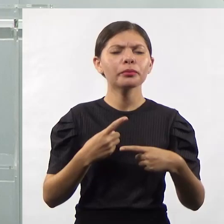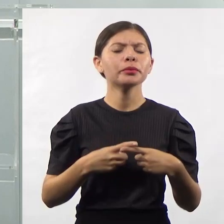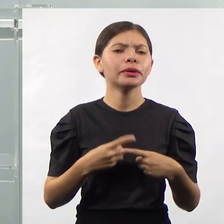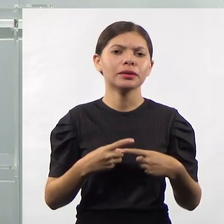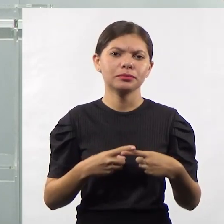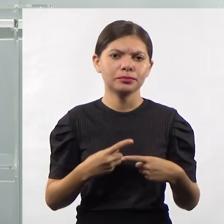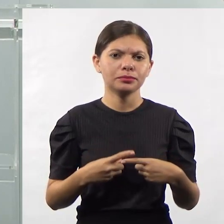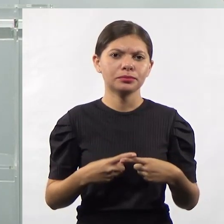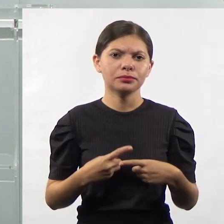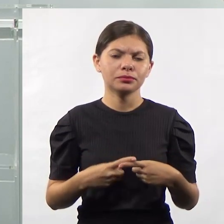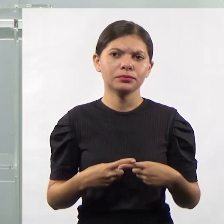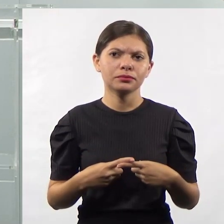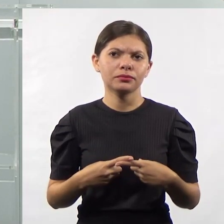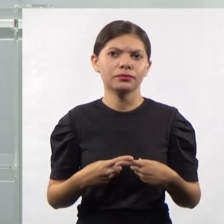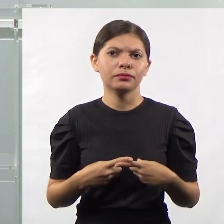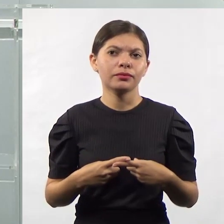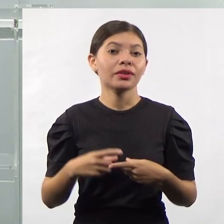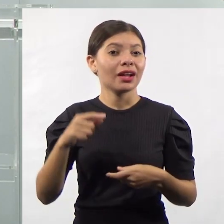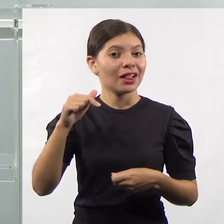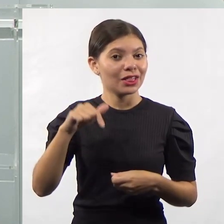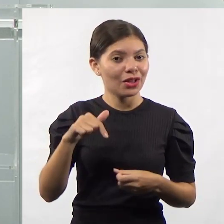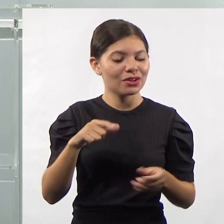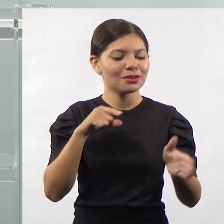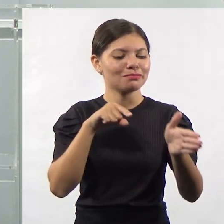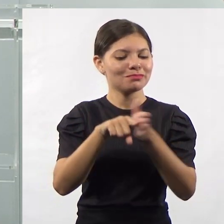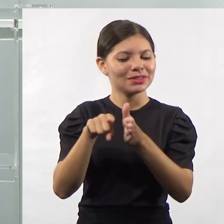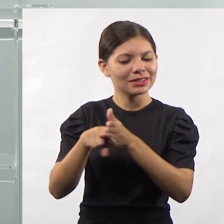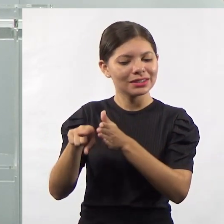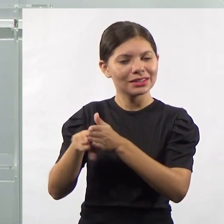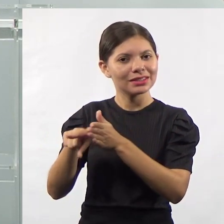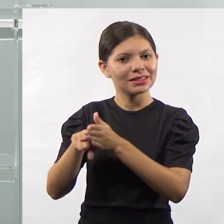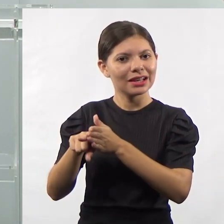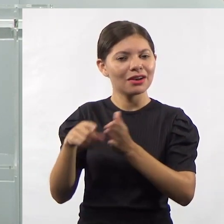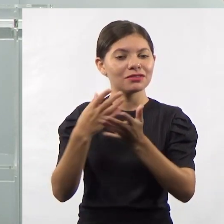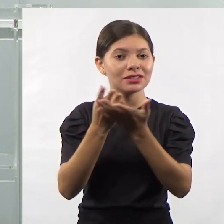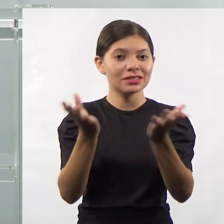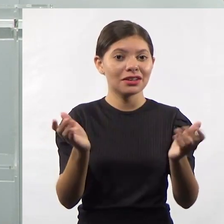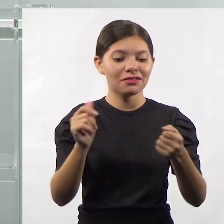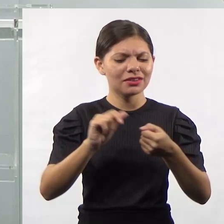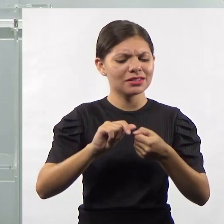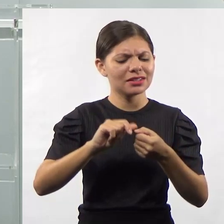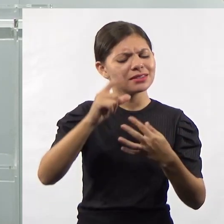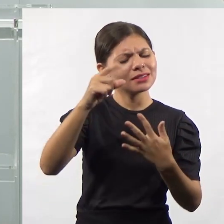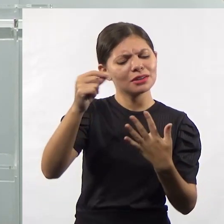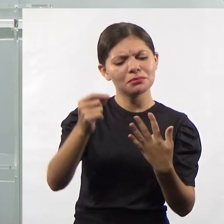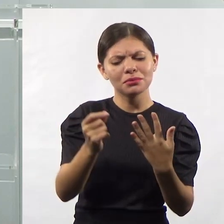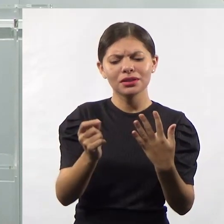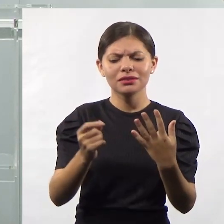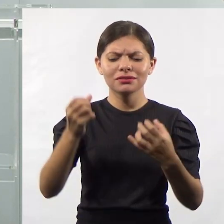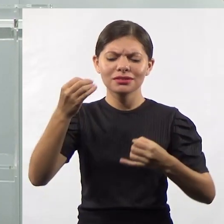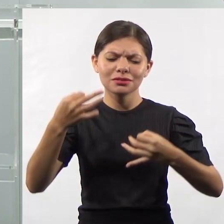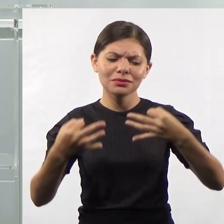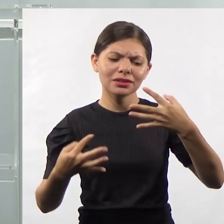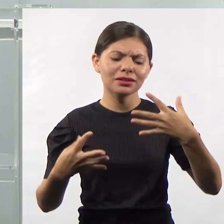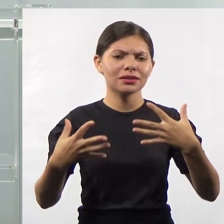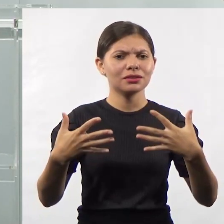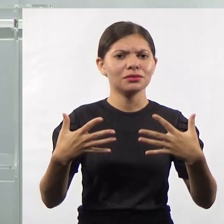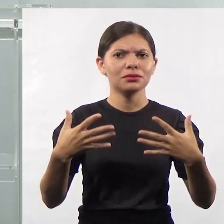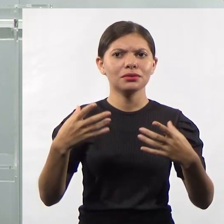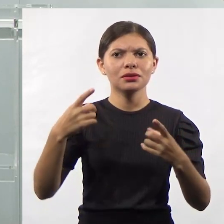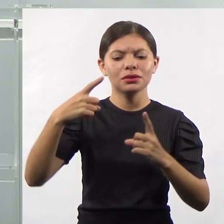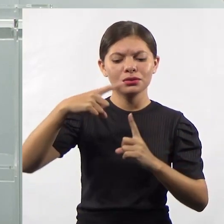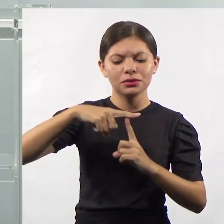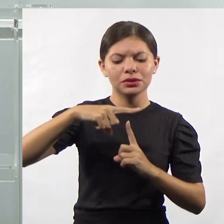assim? Então, se a nossa pesquisa é descritiva, você vai ter que fazer esses elementos explicando